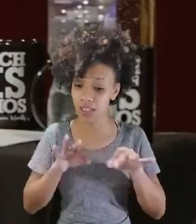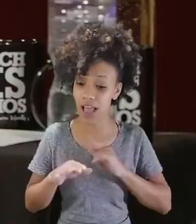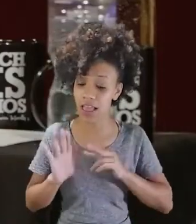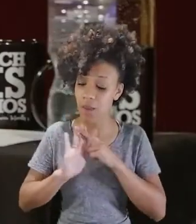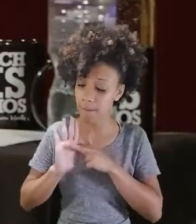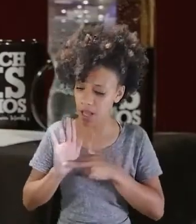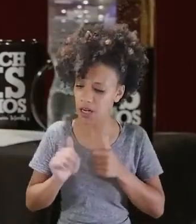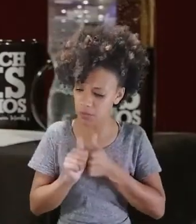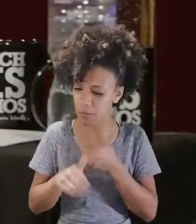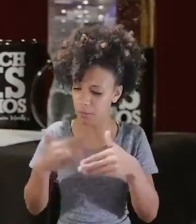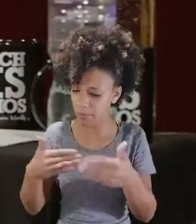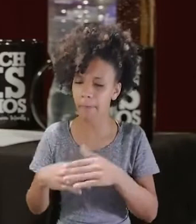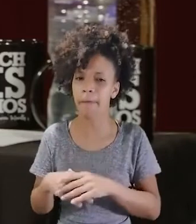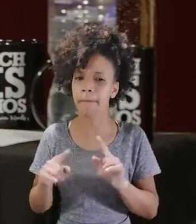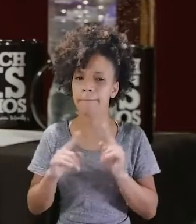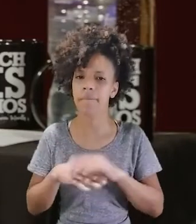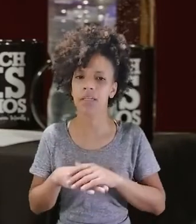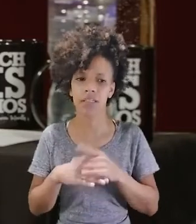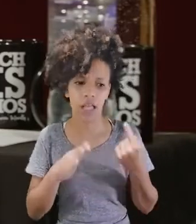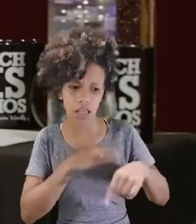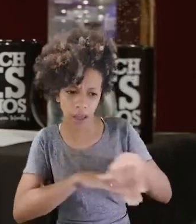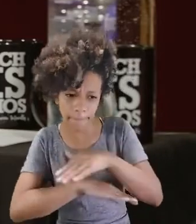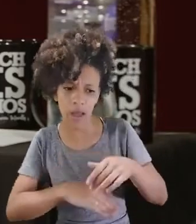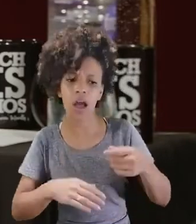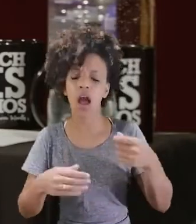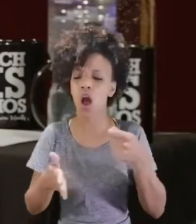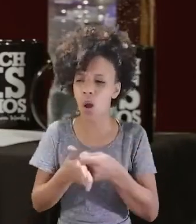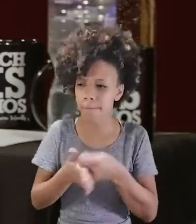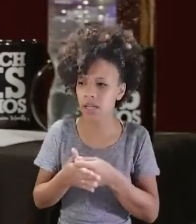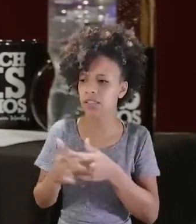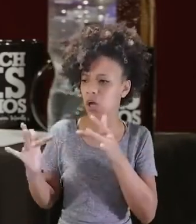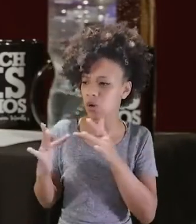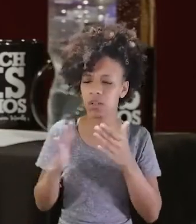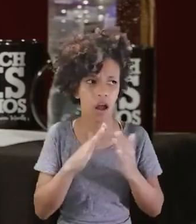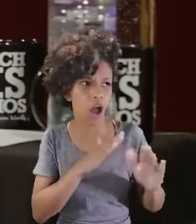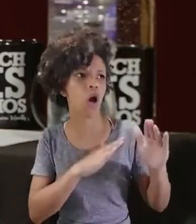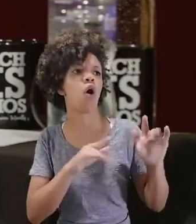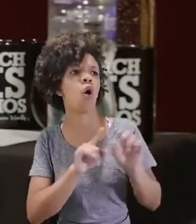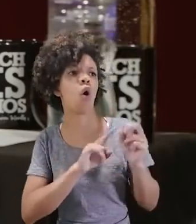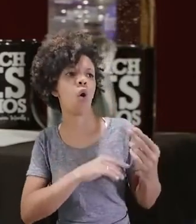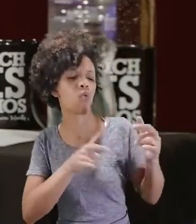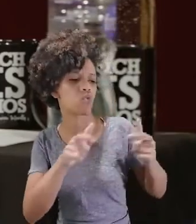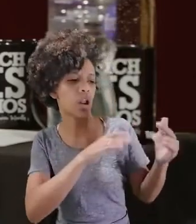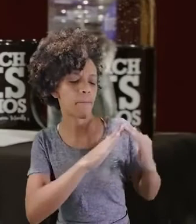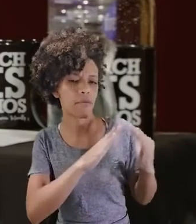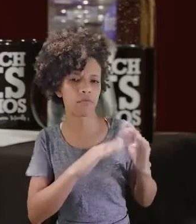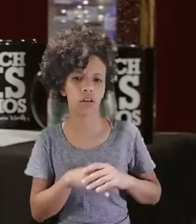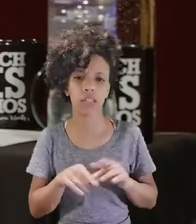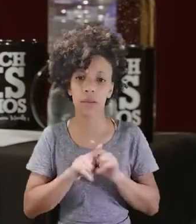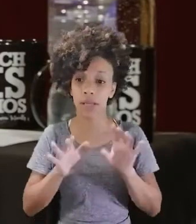deste meio aqui mas disciplinas em seguida vá aquele de grande se for para rua tem obrigação de manter o contato com a sintonia da sua quebrada ou da quebrada que o mês de inverno